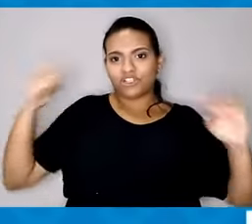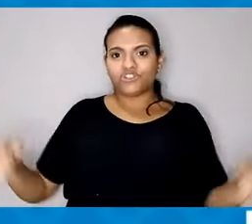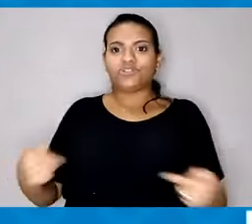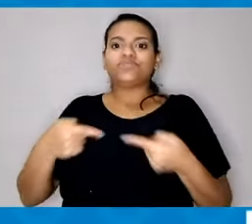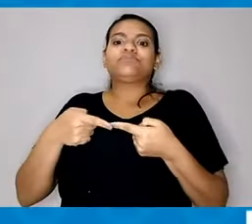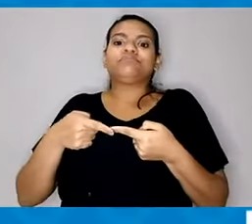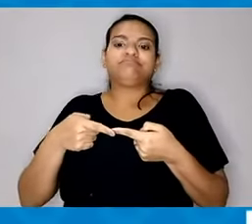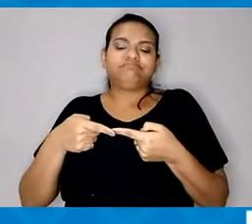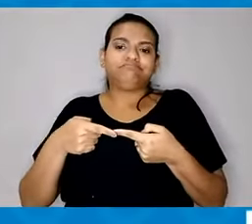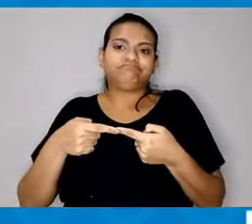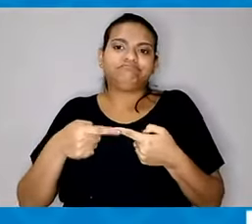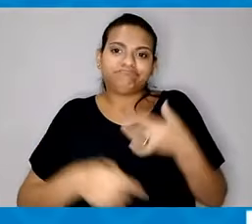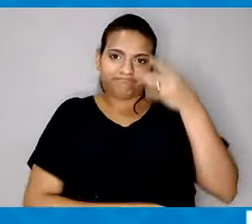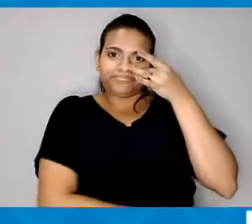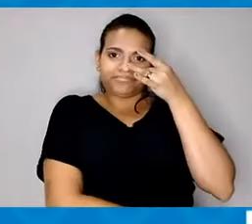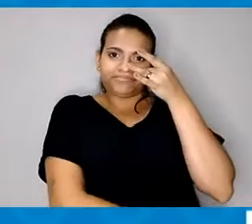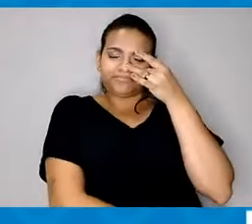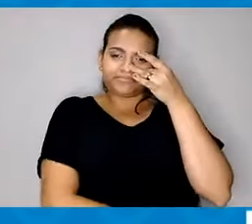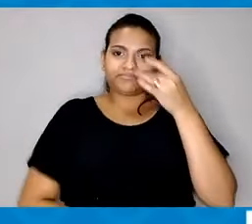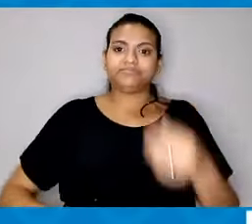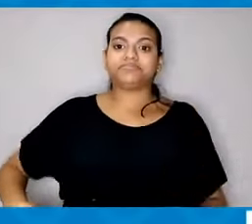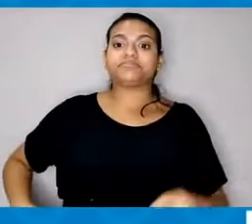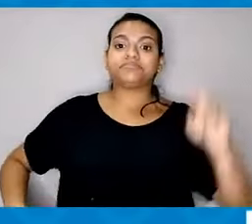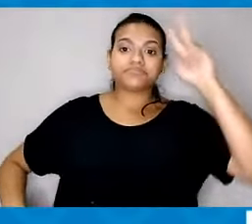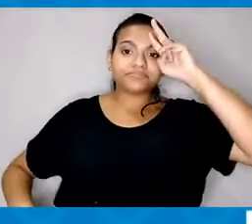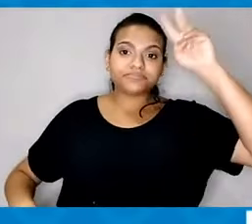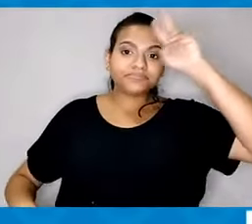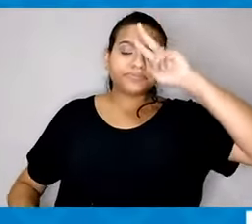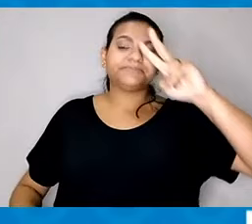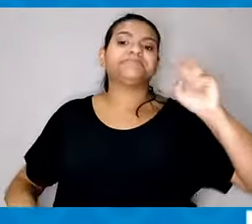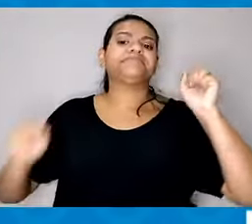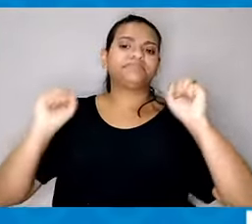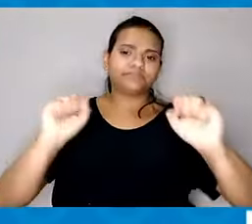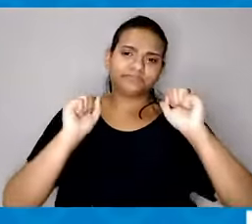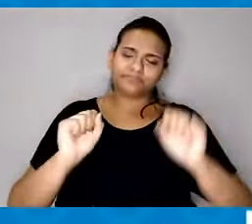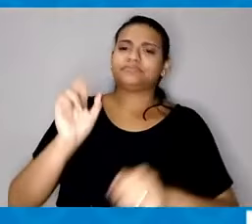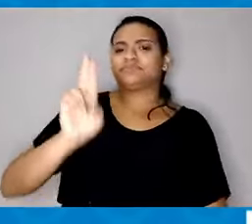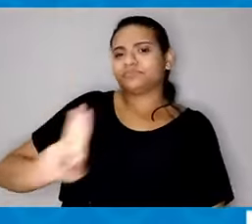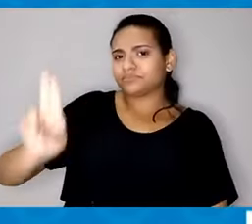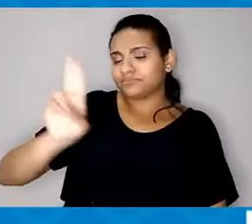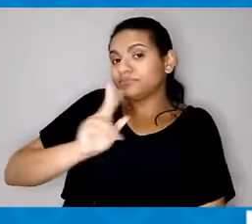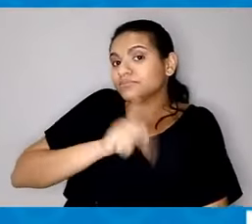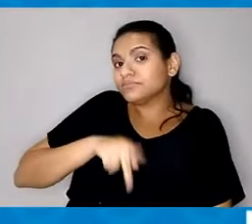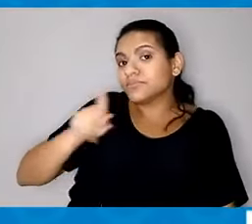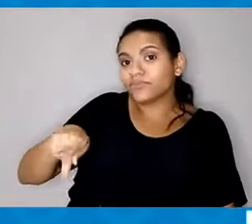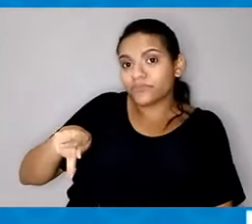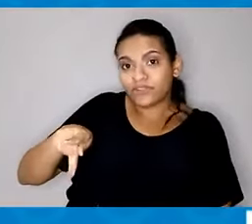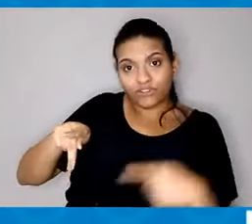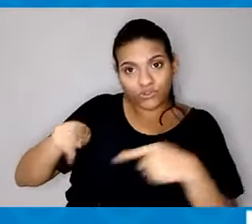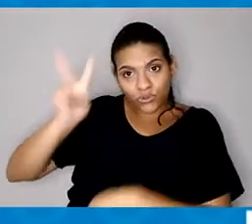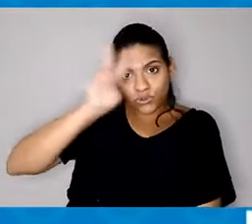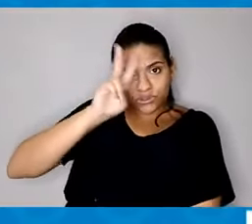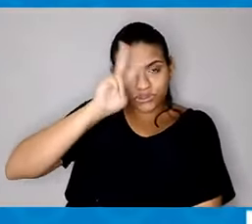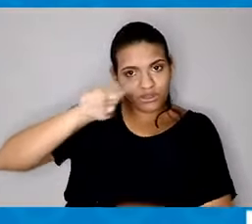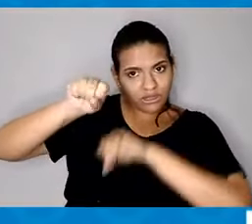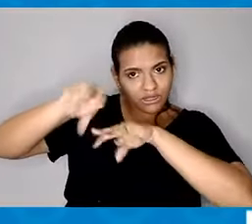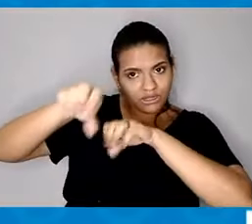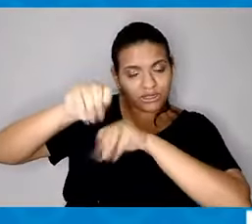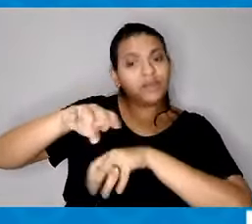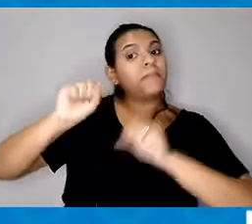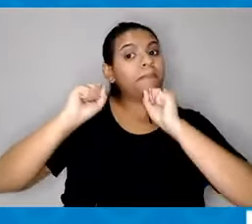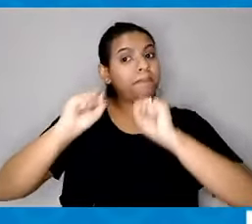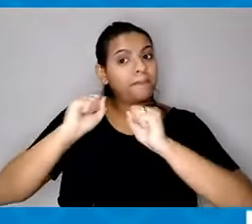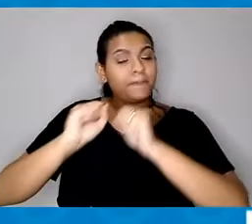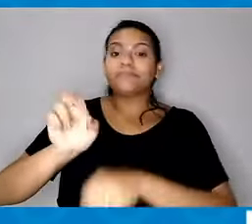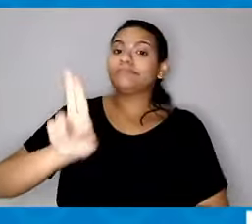história, né? Professores de história podem usar histórias no role-playing game e ter